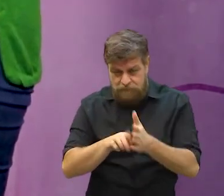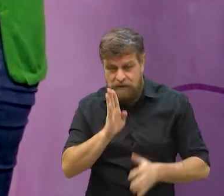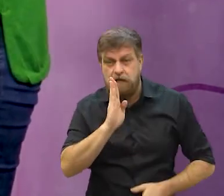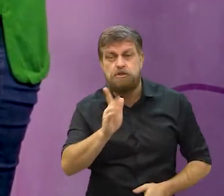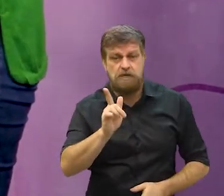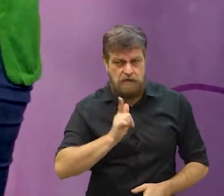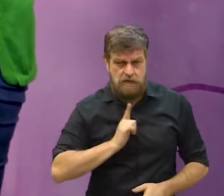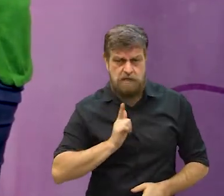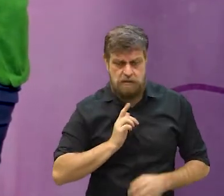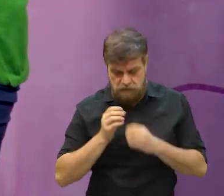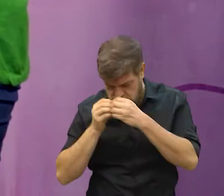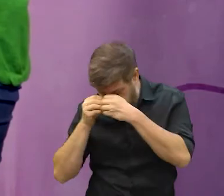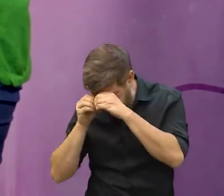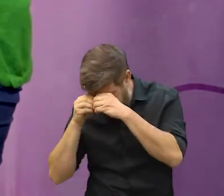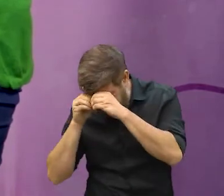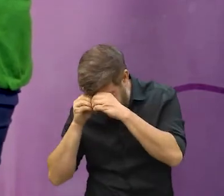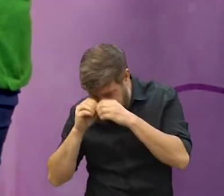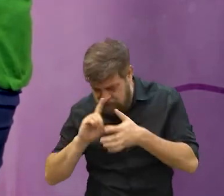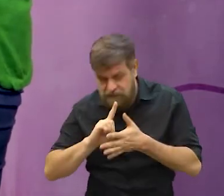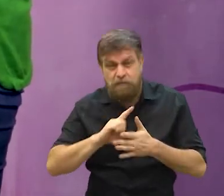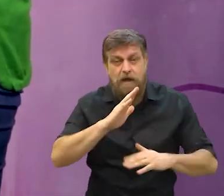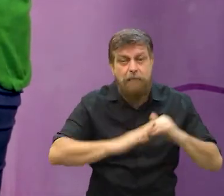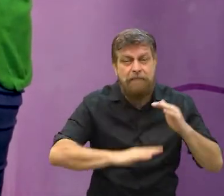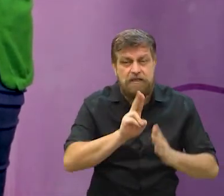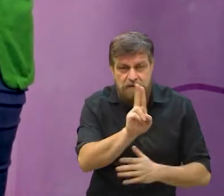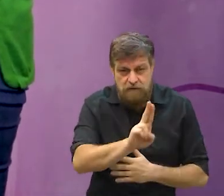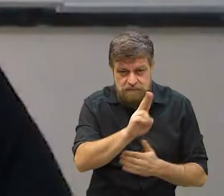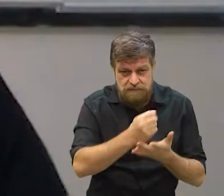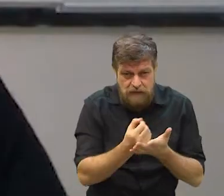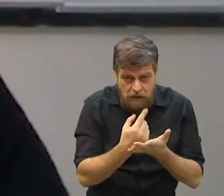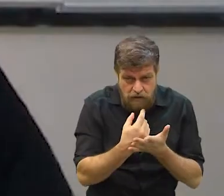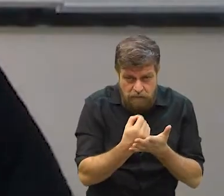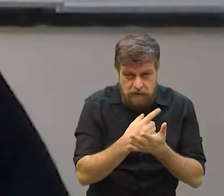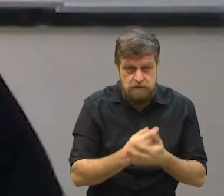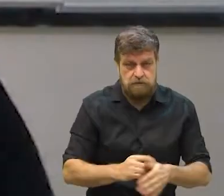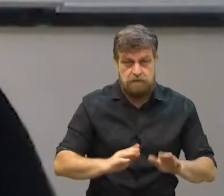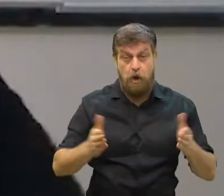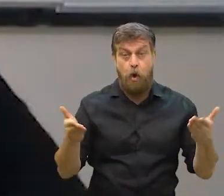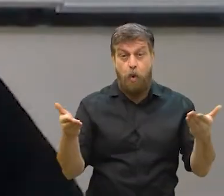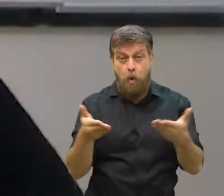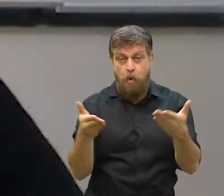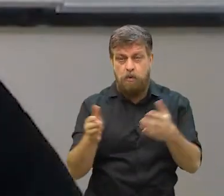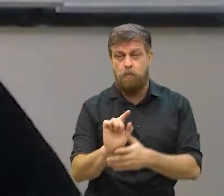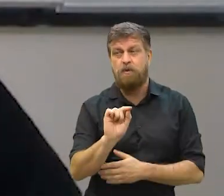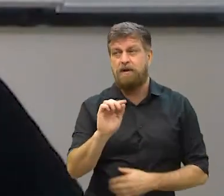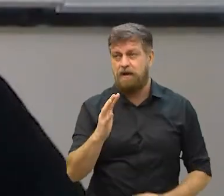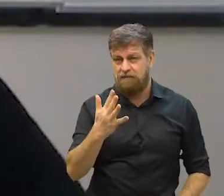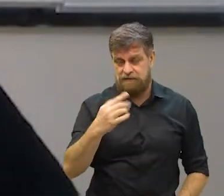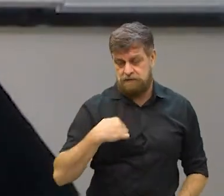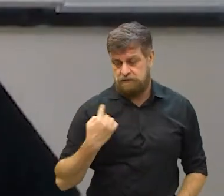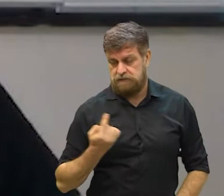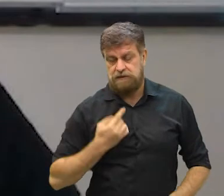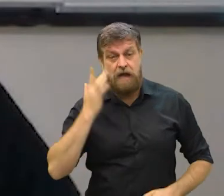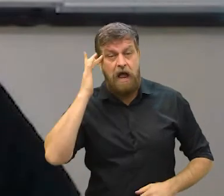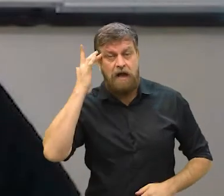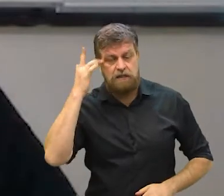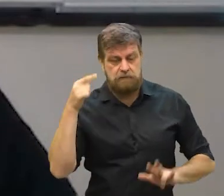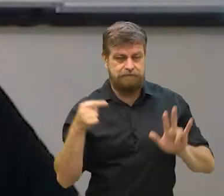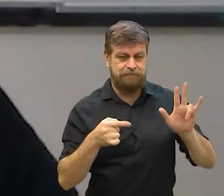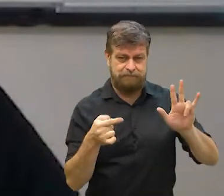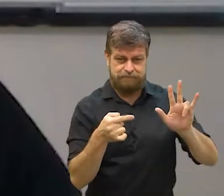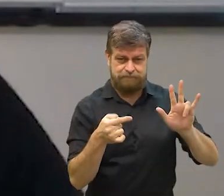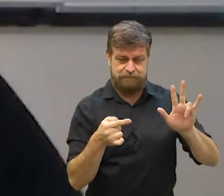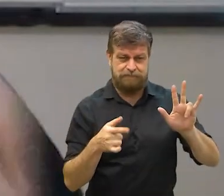ou já está sendo estudada e logo vai ser colocada em prática? Então, hoje, a princípio achava-se que a